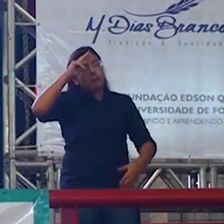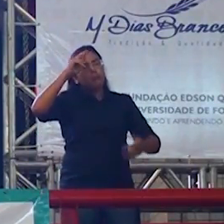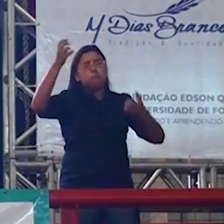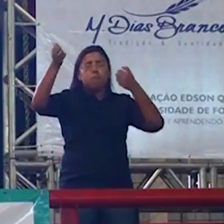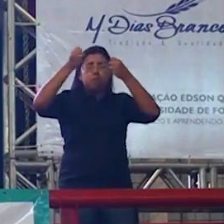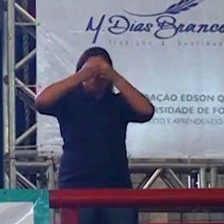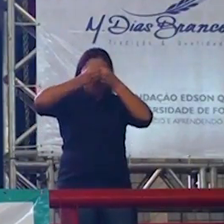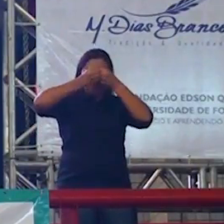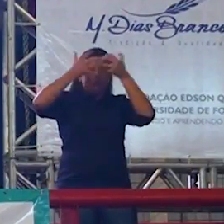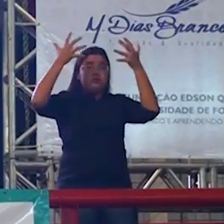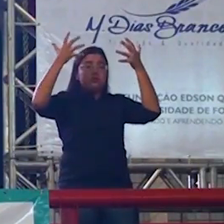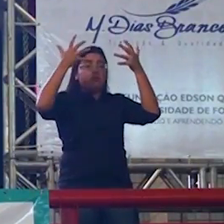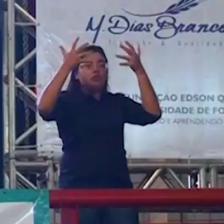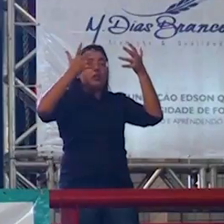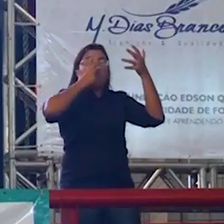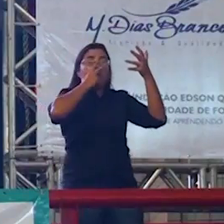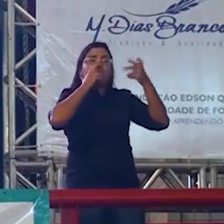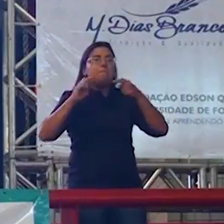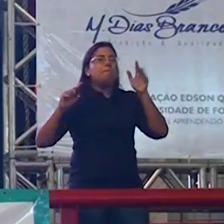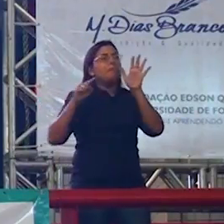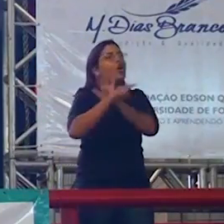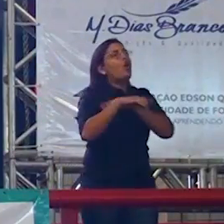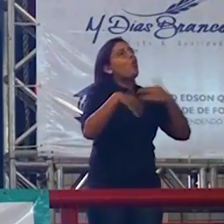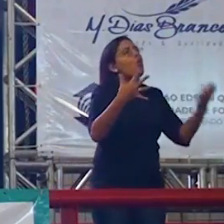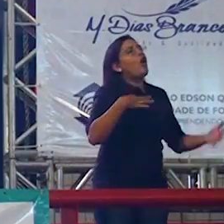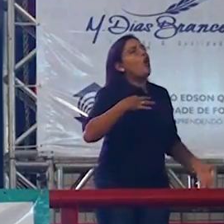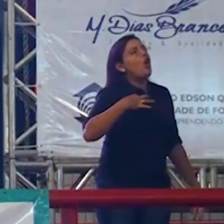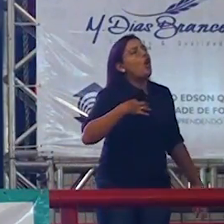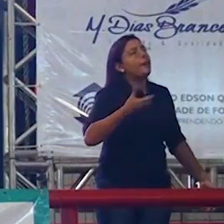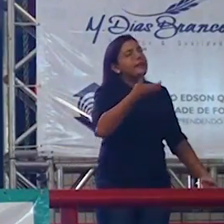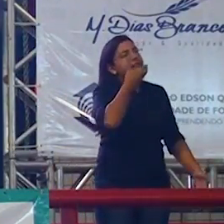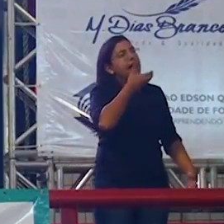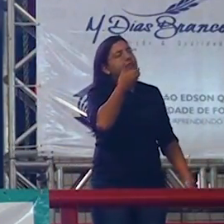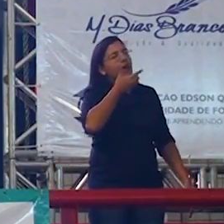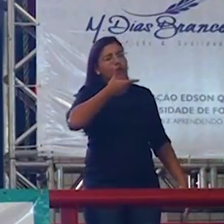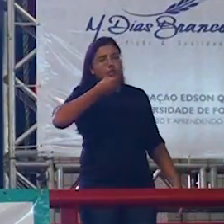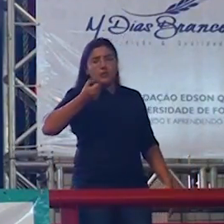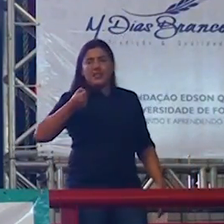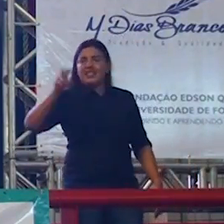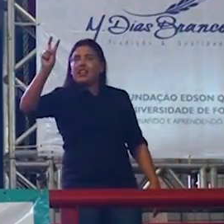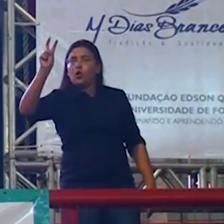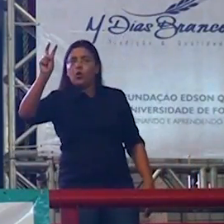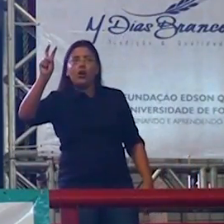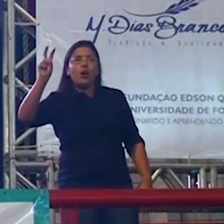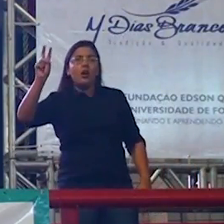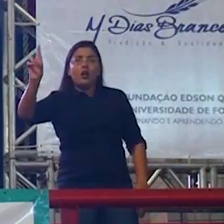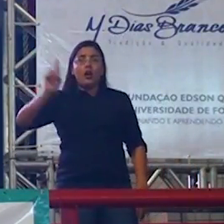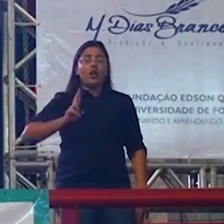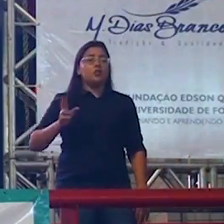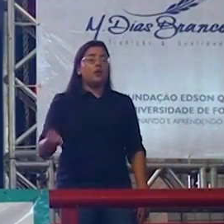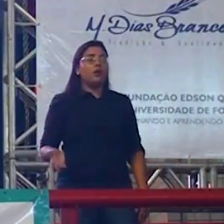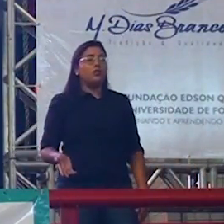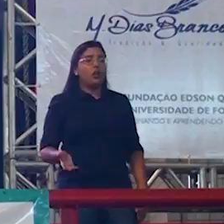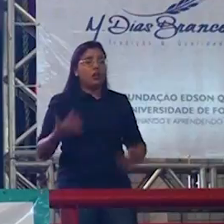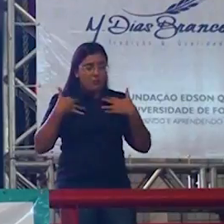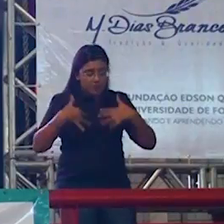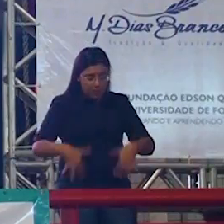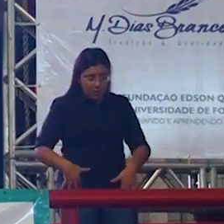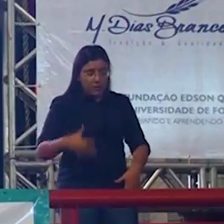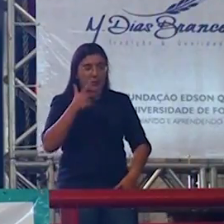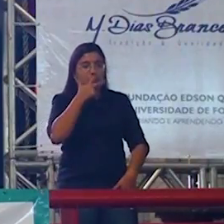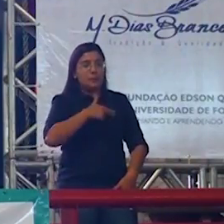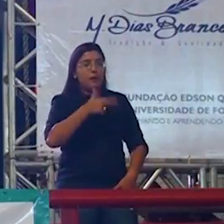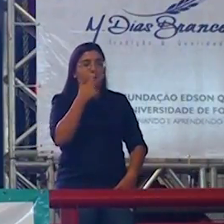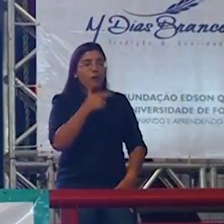vindo. Se você perguntar qual era a roupa que você estava no Natal de 2005, é a mesma coisa que ela está vestida com a roupa, ela